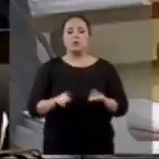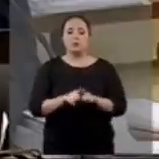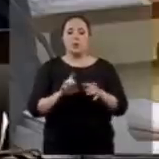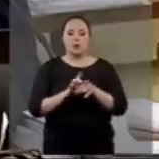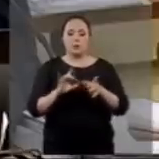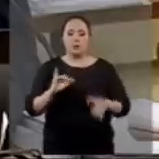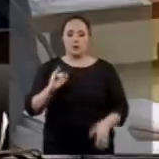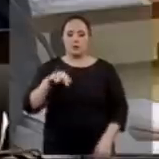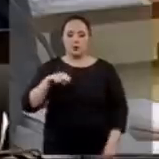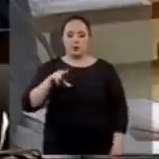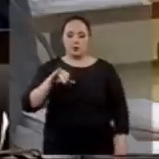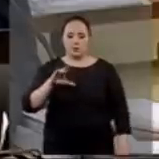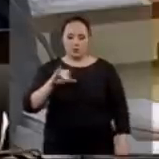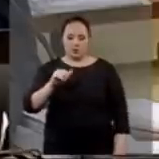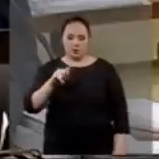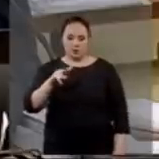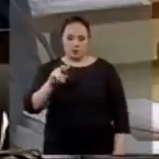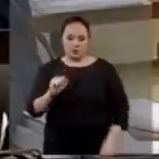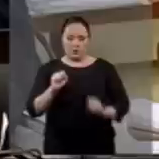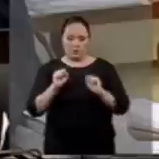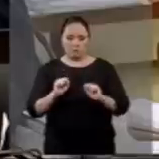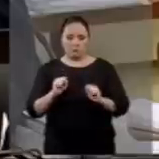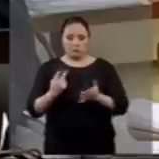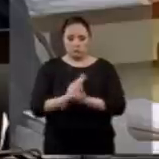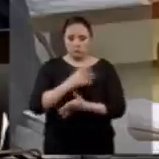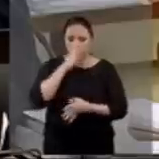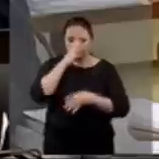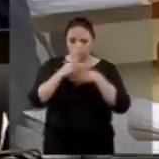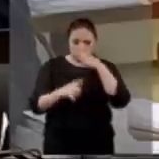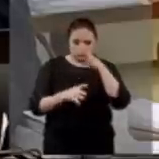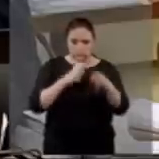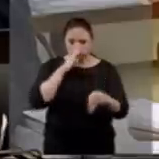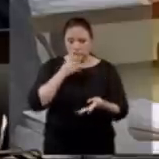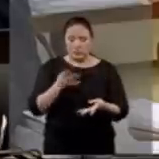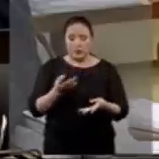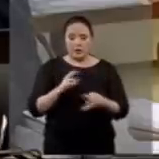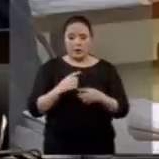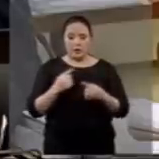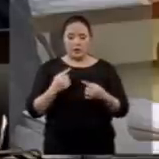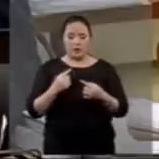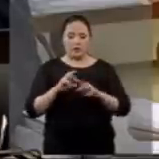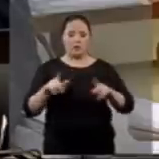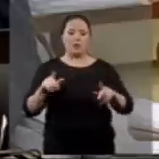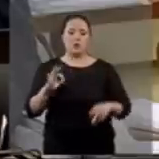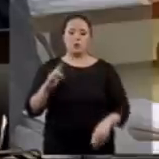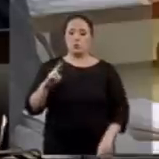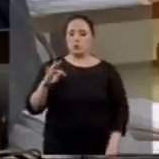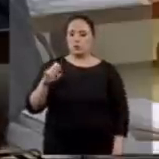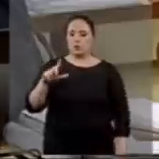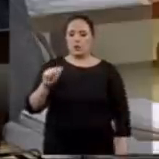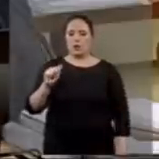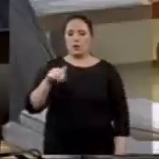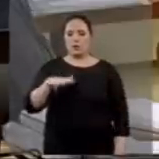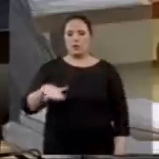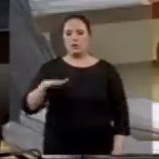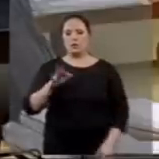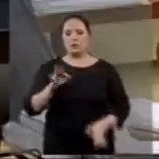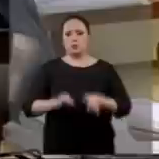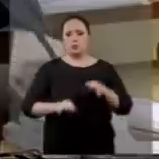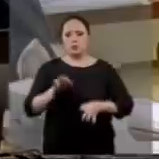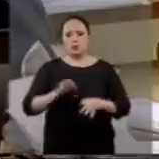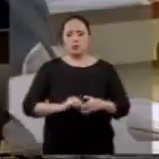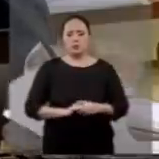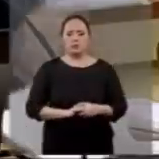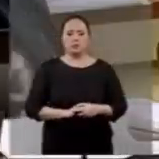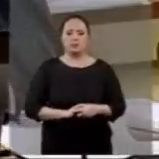iniciativa, quando exercida de forma abusiva, deixa de merecer a tutela do ordenamento jurídico. Também